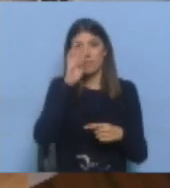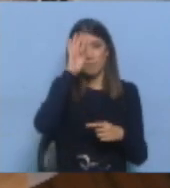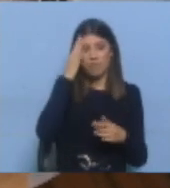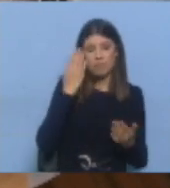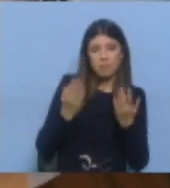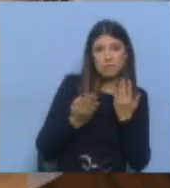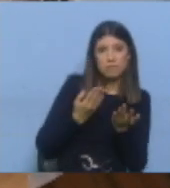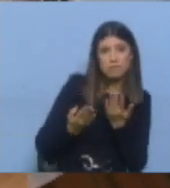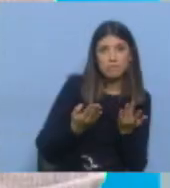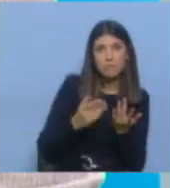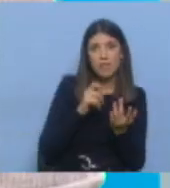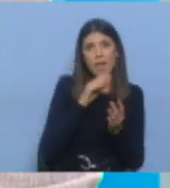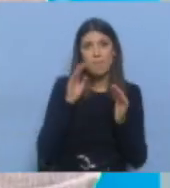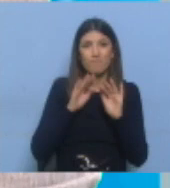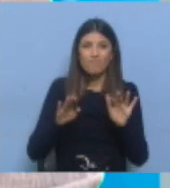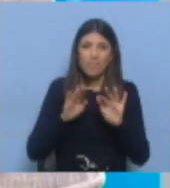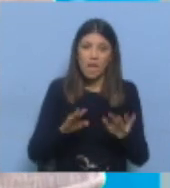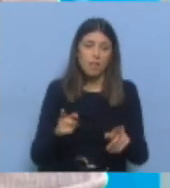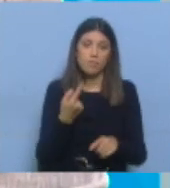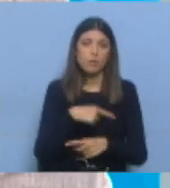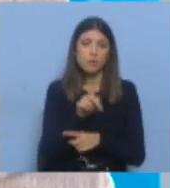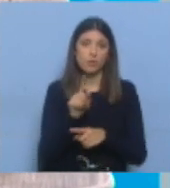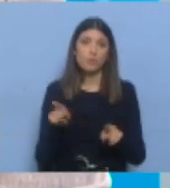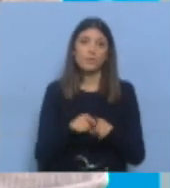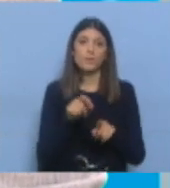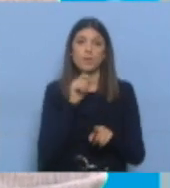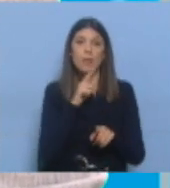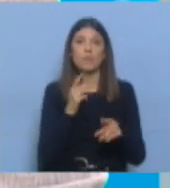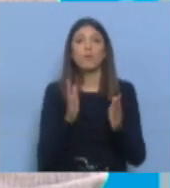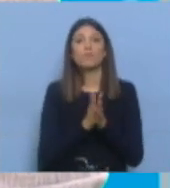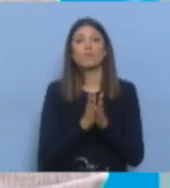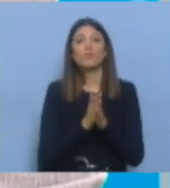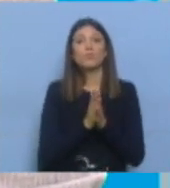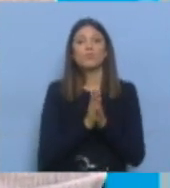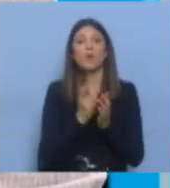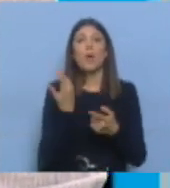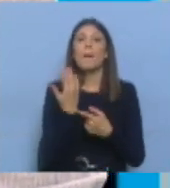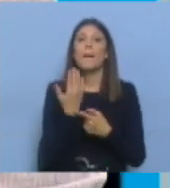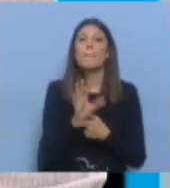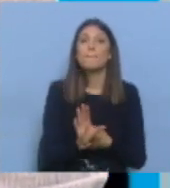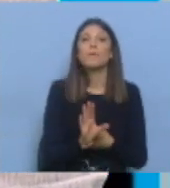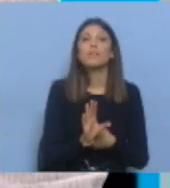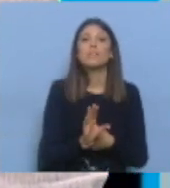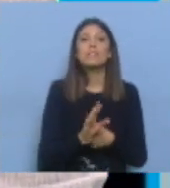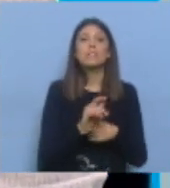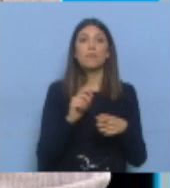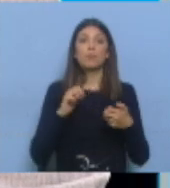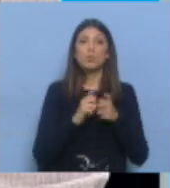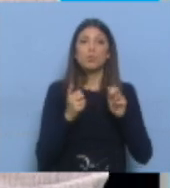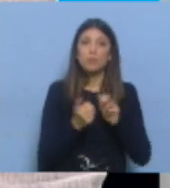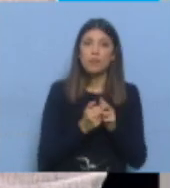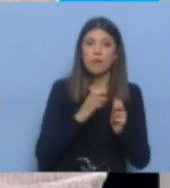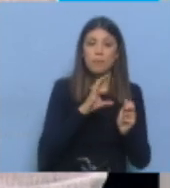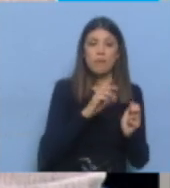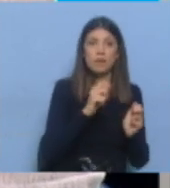XVI, voluntário ou involuntariamente, eu admito que seja involuntariamente, na polémica sobre o celibato sacerdotal, sim, mesmo causou